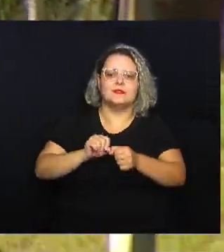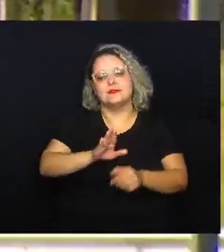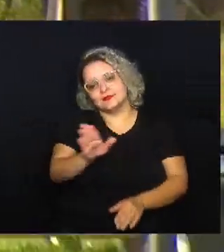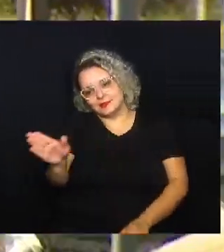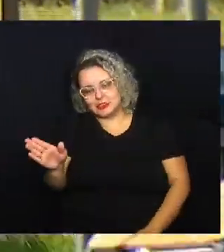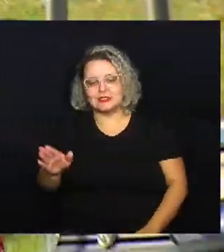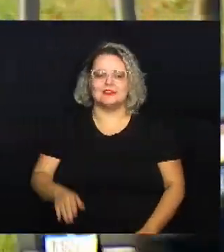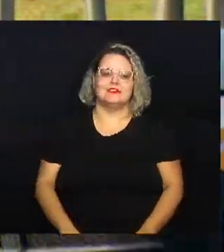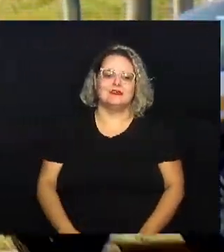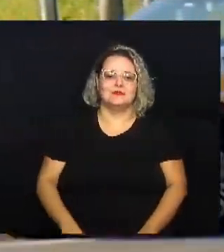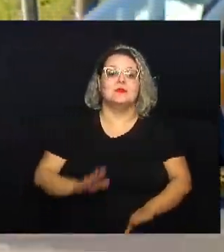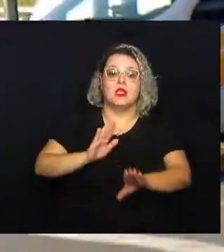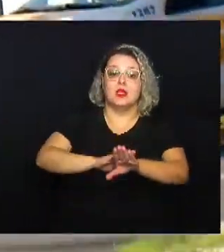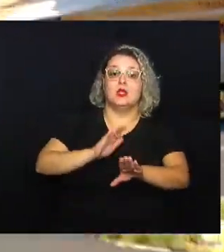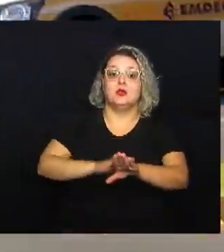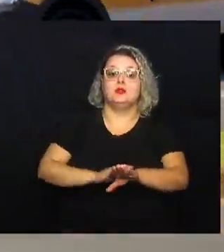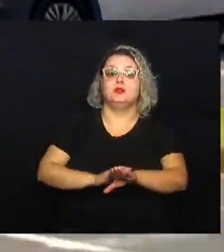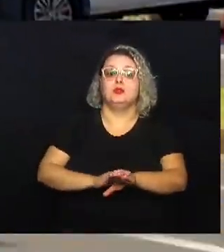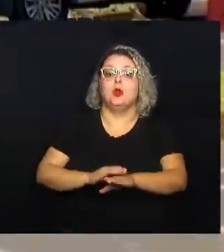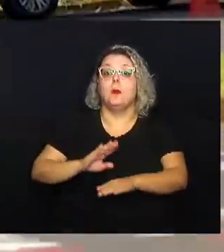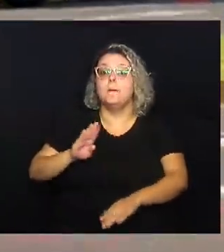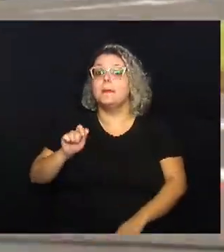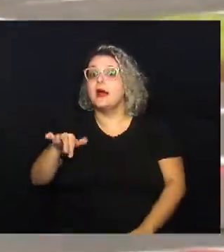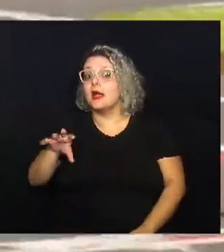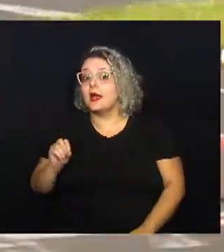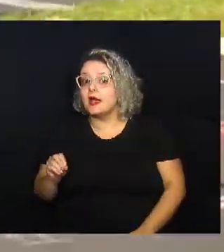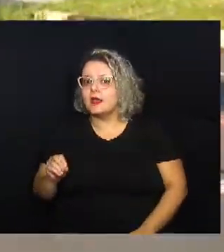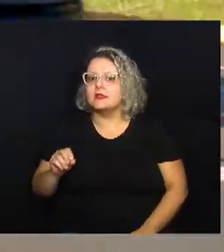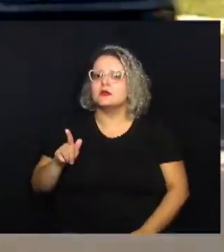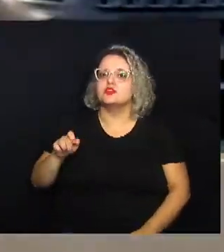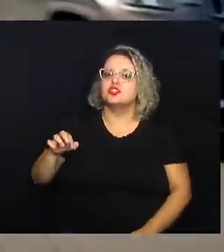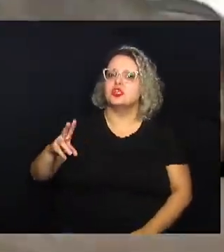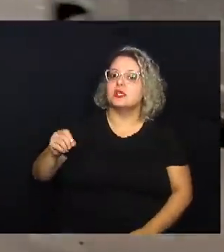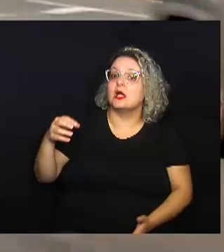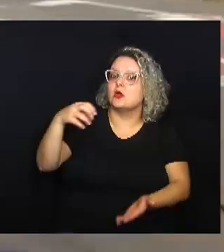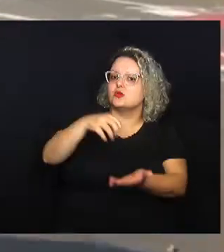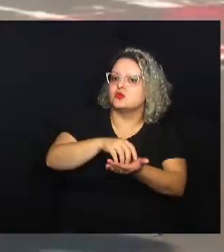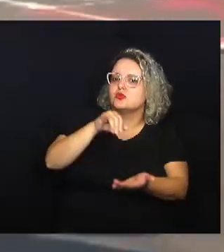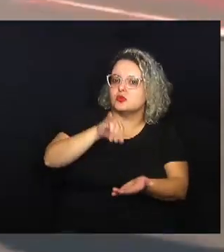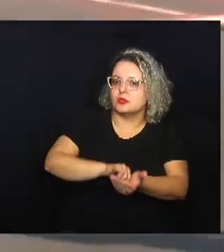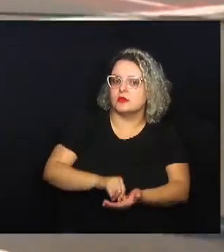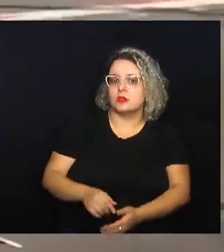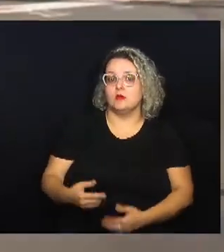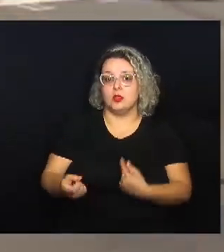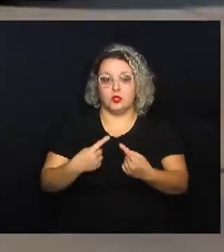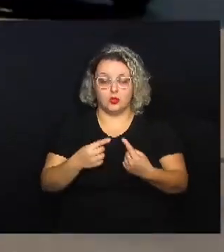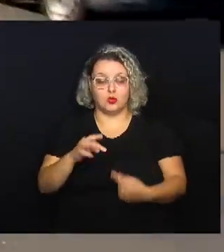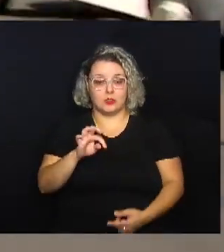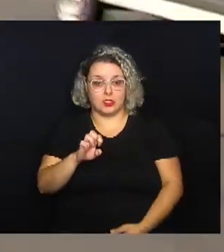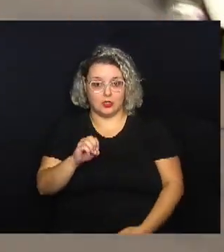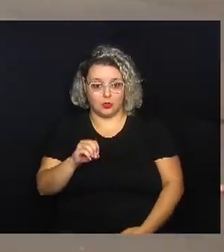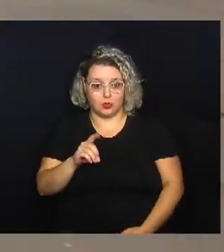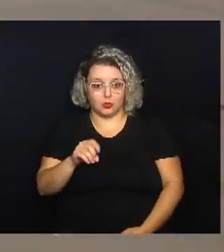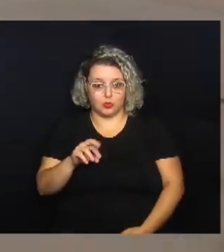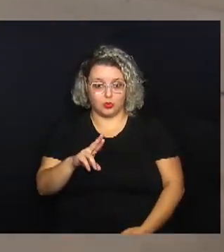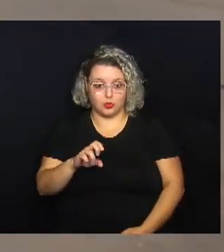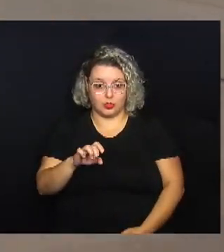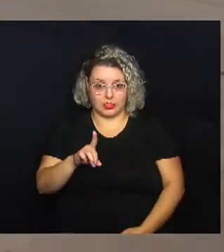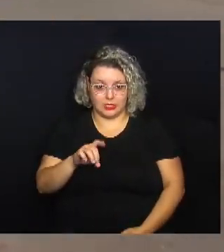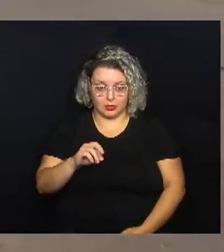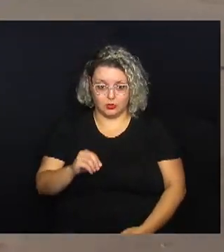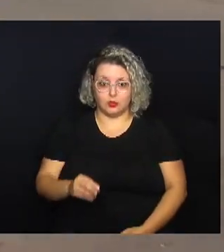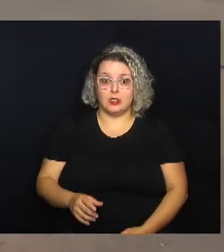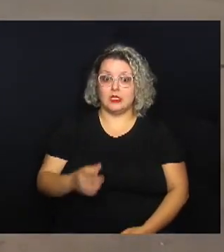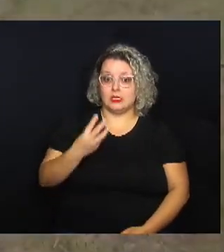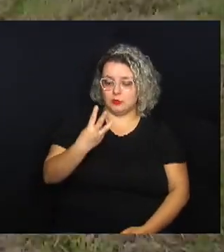direita a ação ocorre no sentido Barão Geral do centro veículos que vem da teodorento mesmo no verde Aqui nós temos três